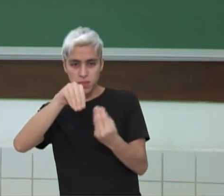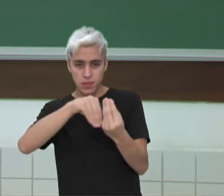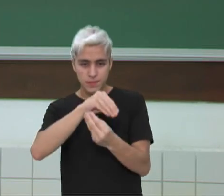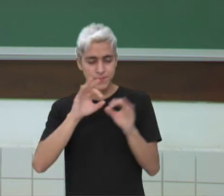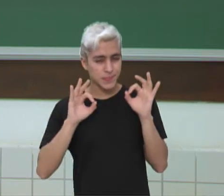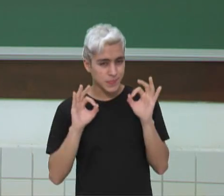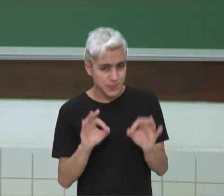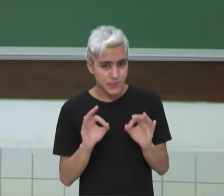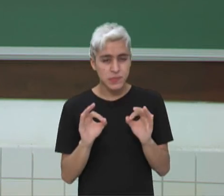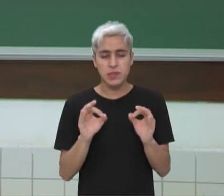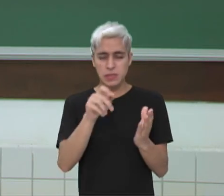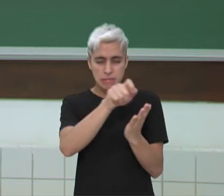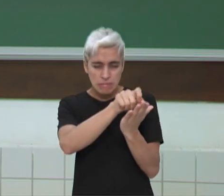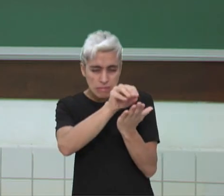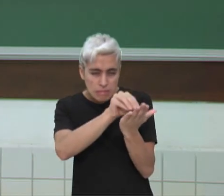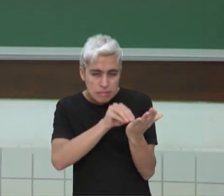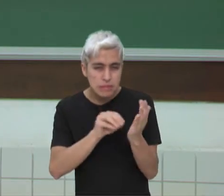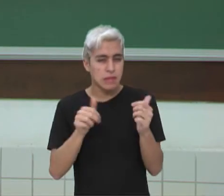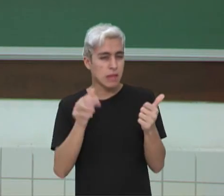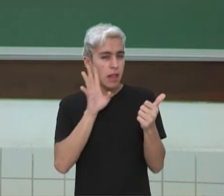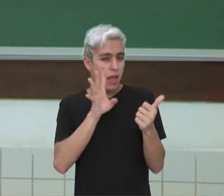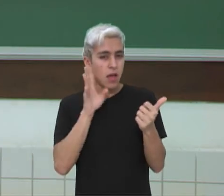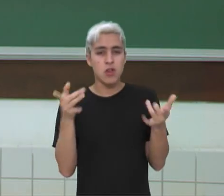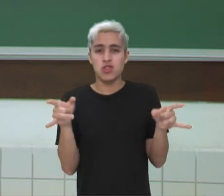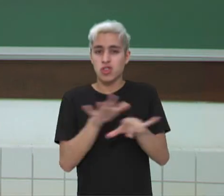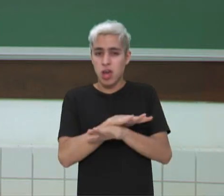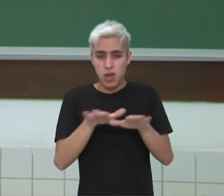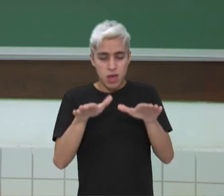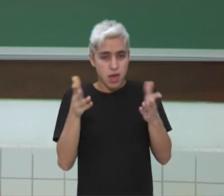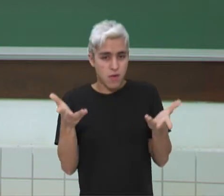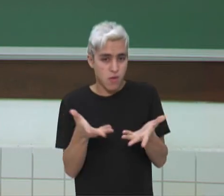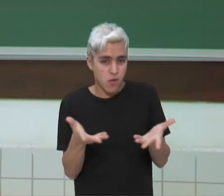anotar tudo isso? Legal. Galera, a gente vai ficando